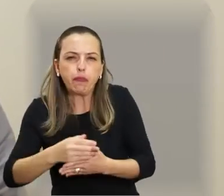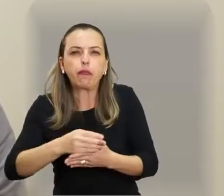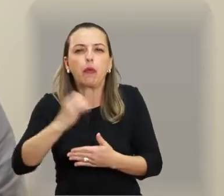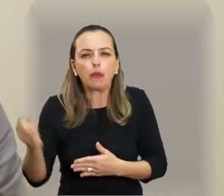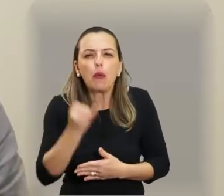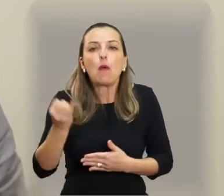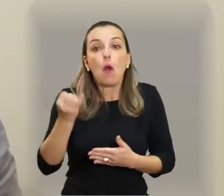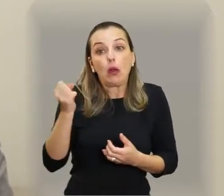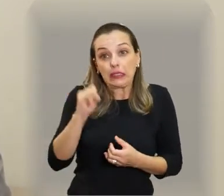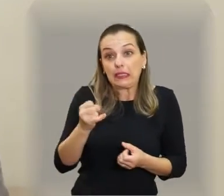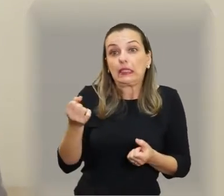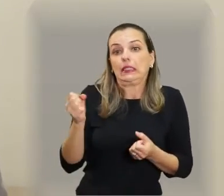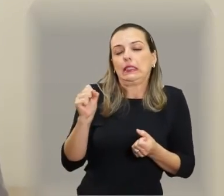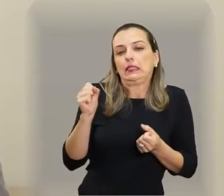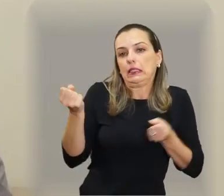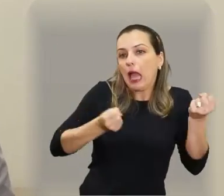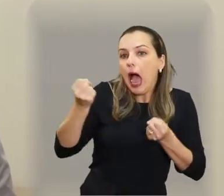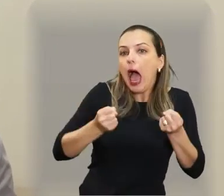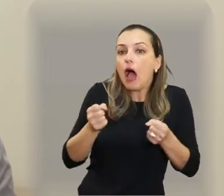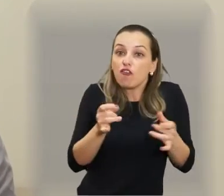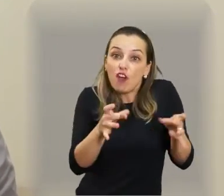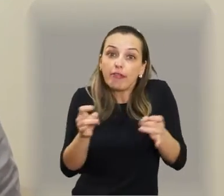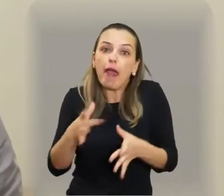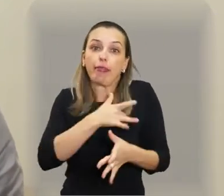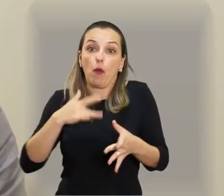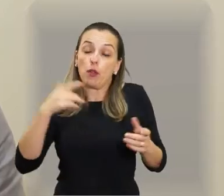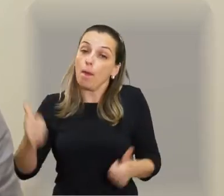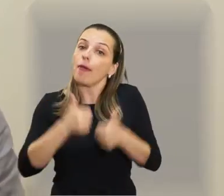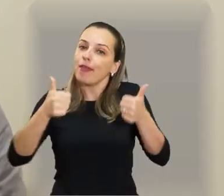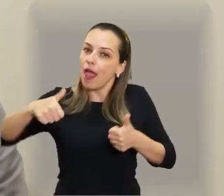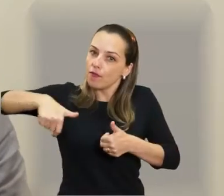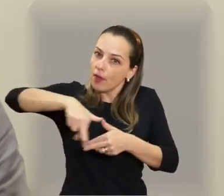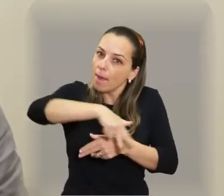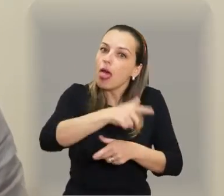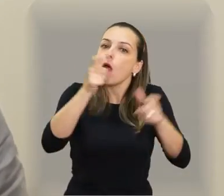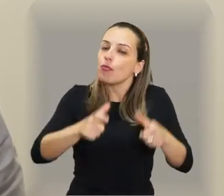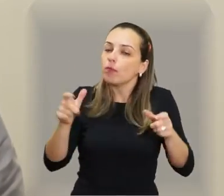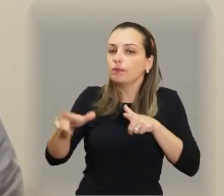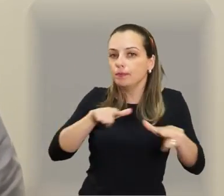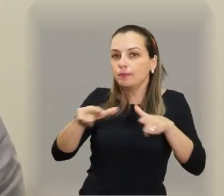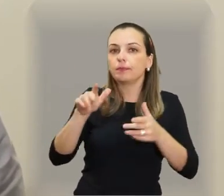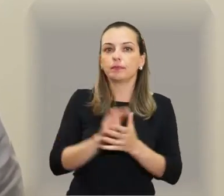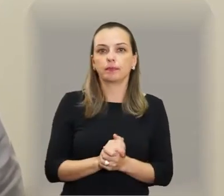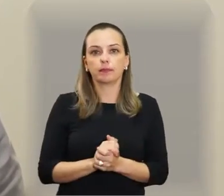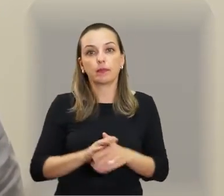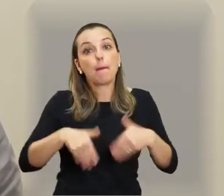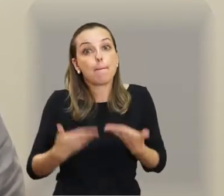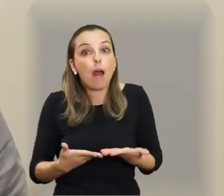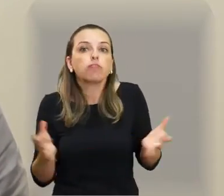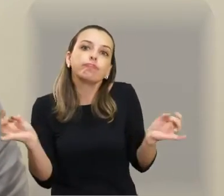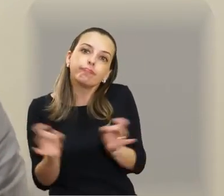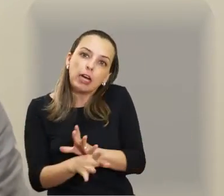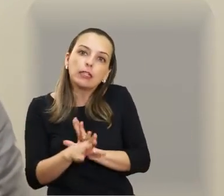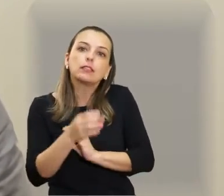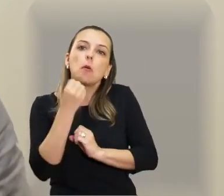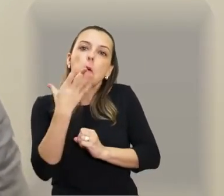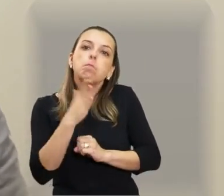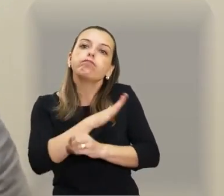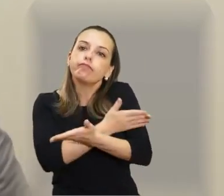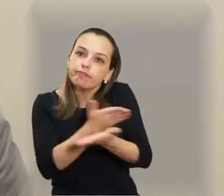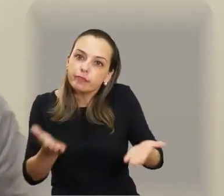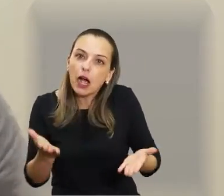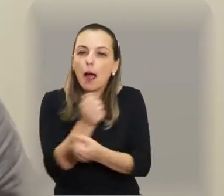é uma das coisas que tem mais dreno o dinheiro do nosso orçamento com a depreciação do carro juros e fora você vai ganhar saúde e Inglaterra o seu trabalho por exemplo